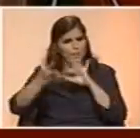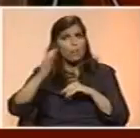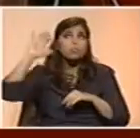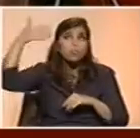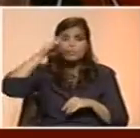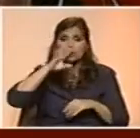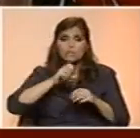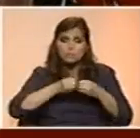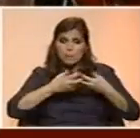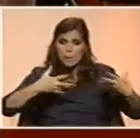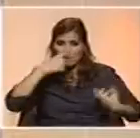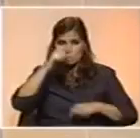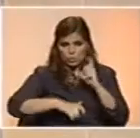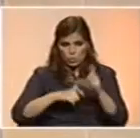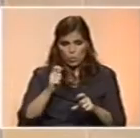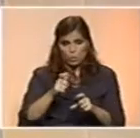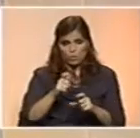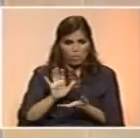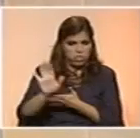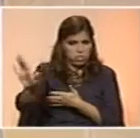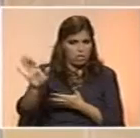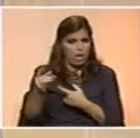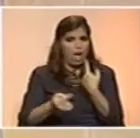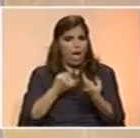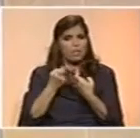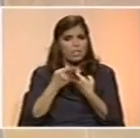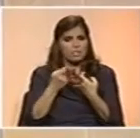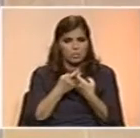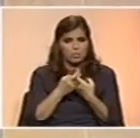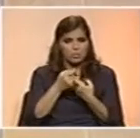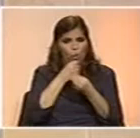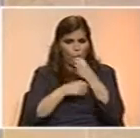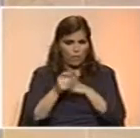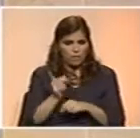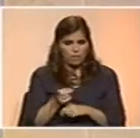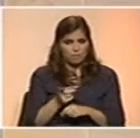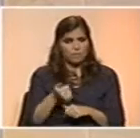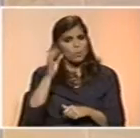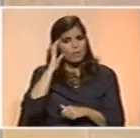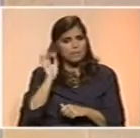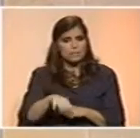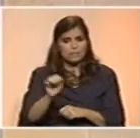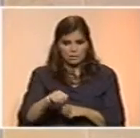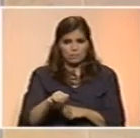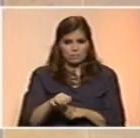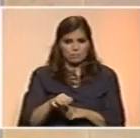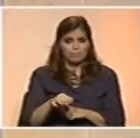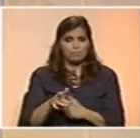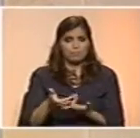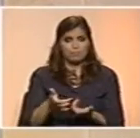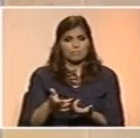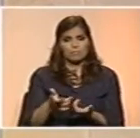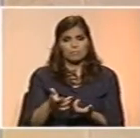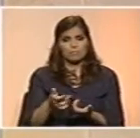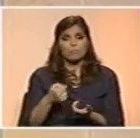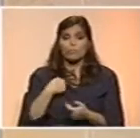aumentar esta tendência de pessoas que rejeitam determinado tipo de produtos alimentares? Boa tarde. Sem dúvida nenhuma.